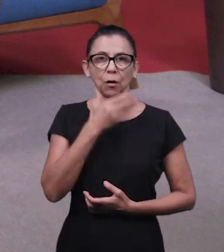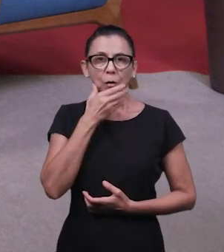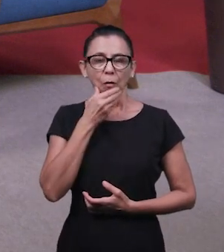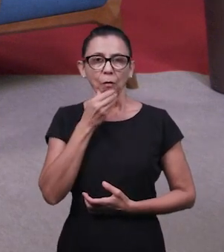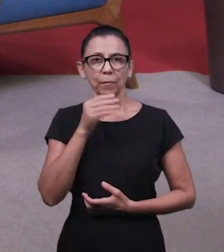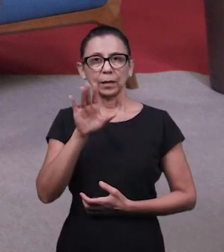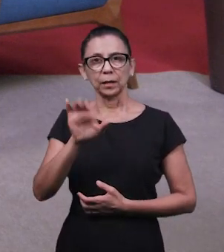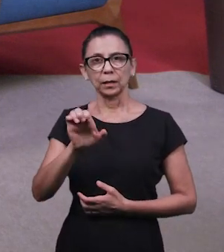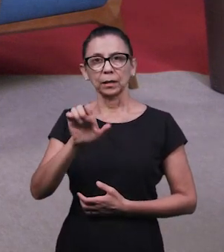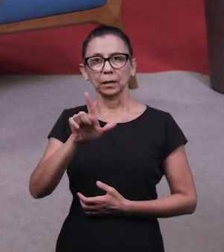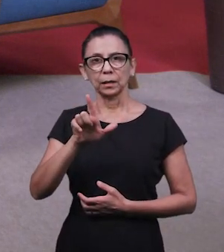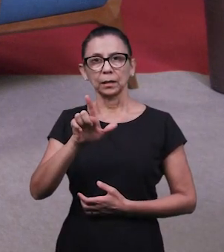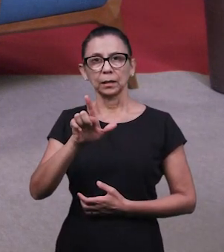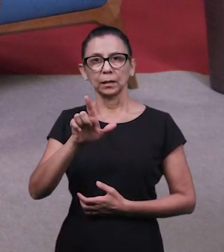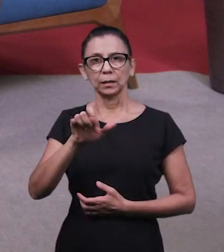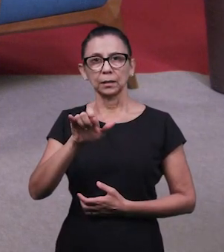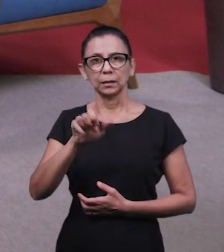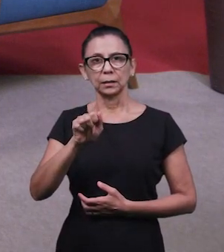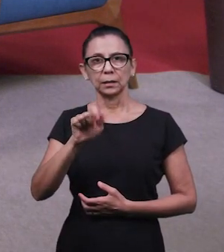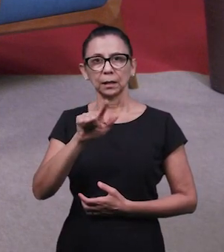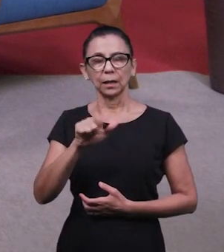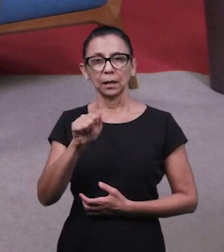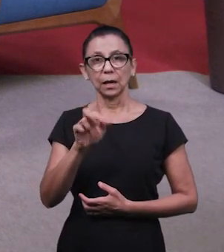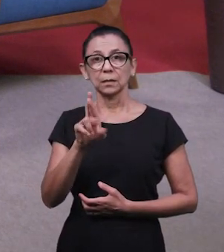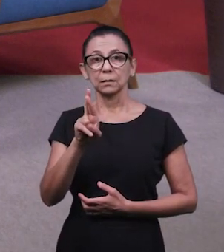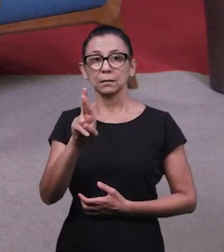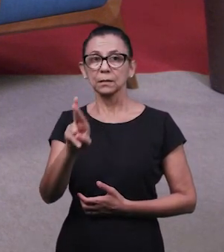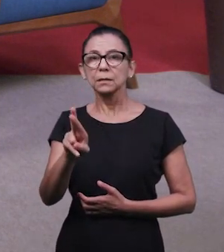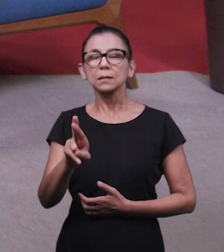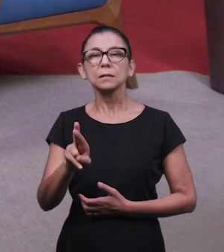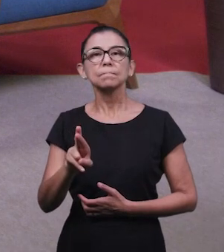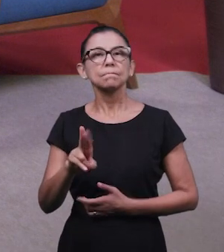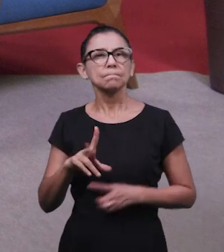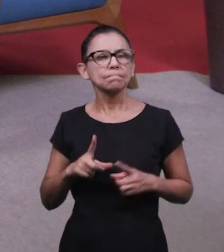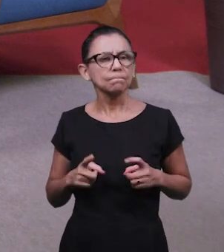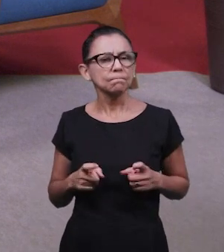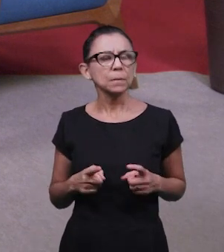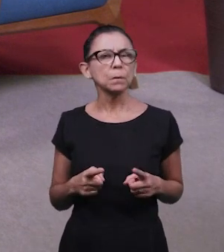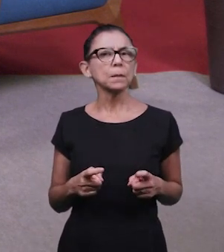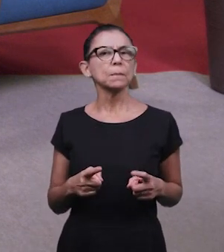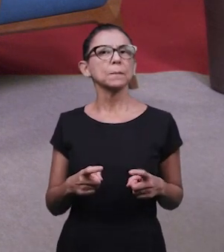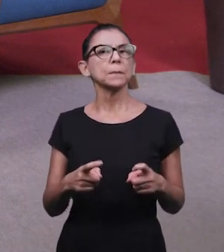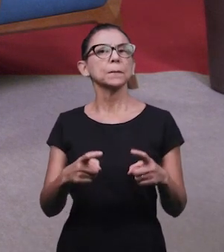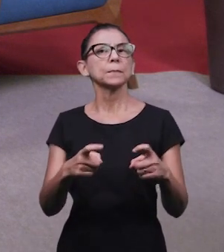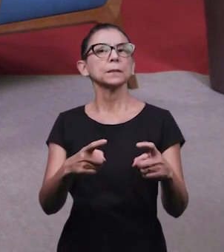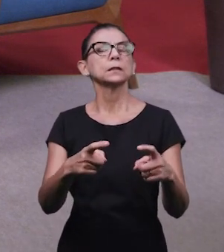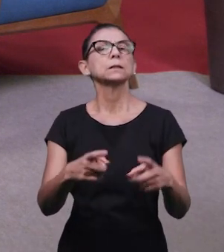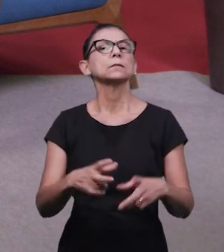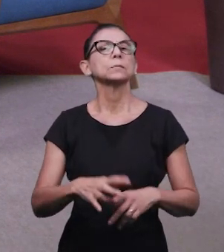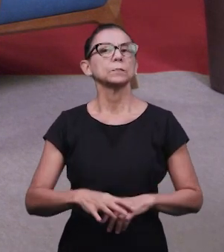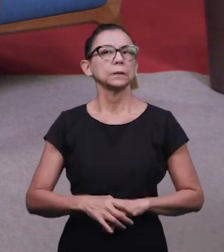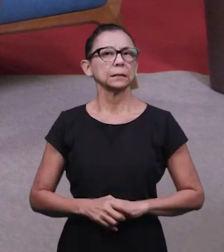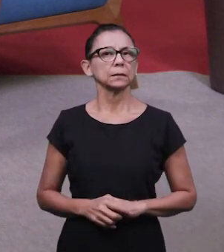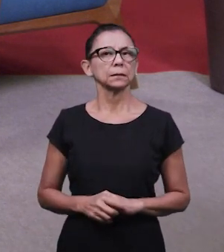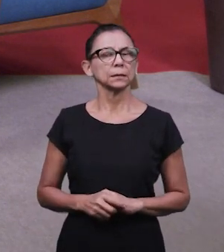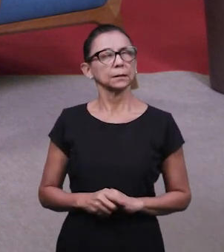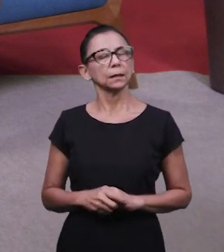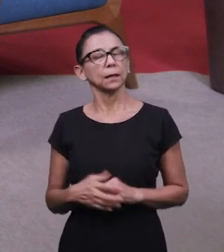é Eleazar. Do ponto de vista profético, que abordagem que nós podemos fazer? Chama muito a